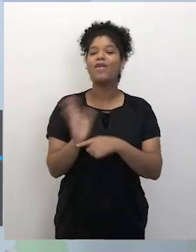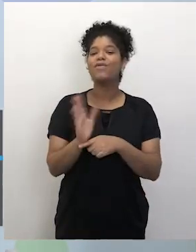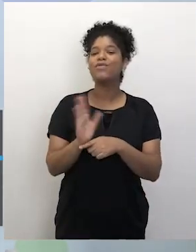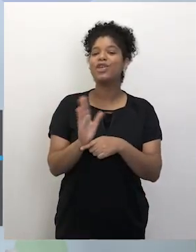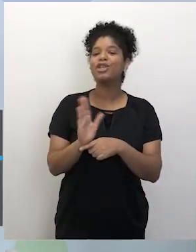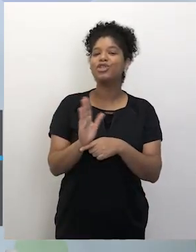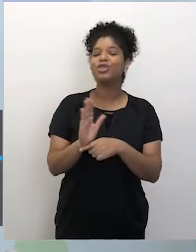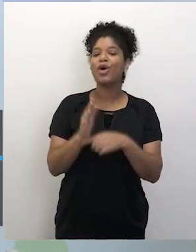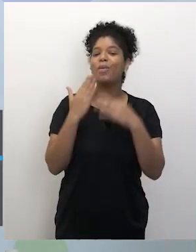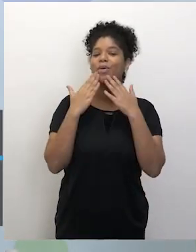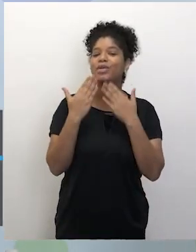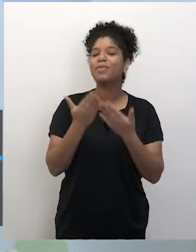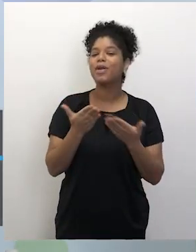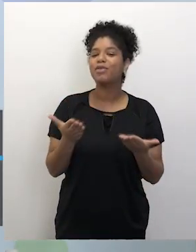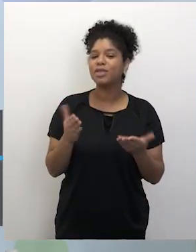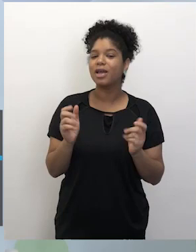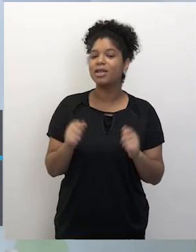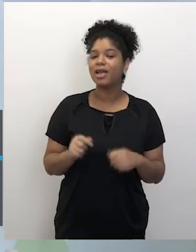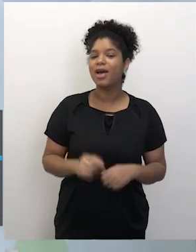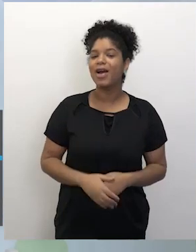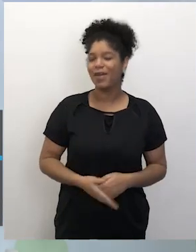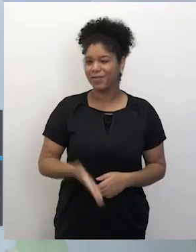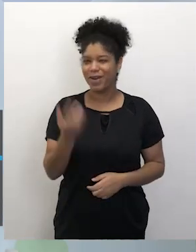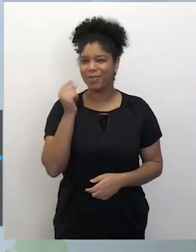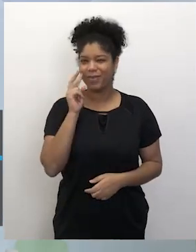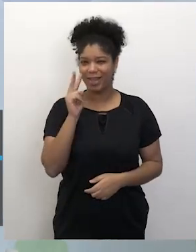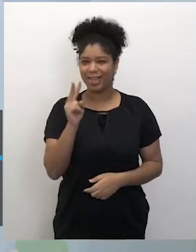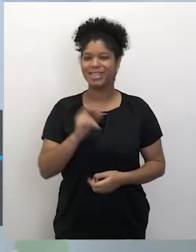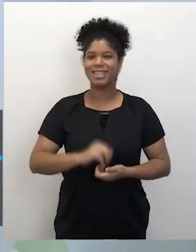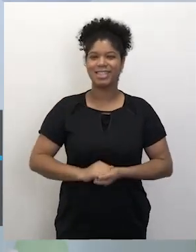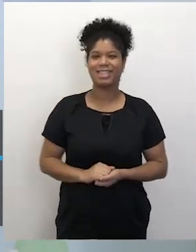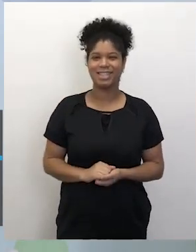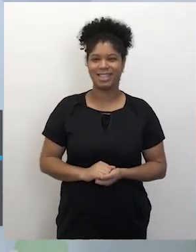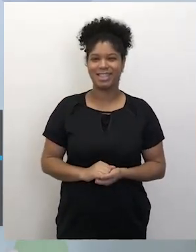nessa questão do deslocamento aí também. Então vamos lá. Vamos lá.